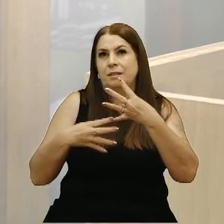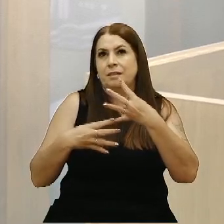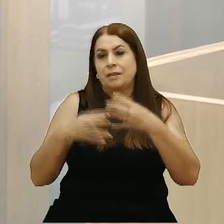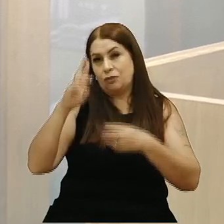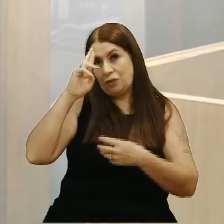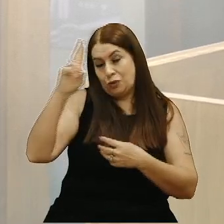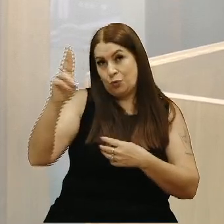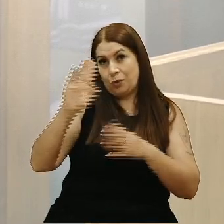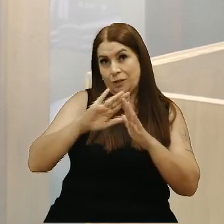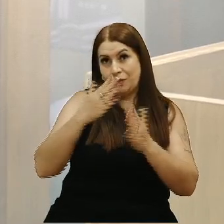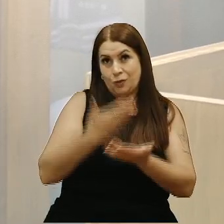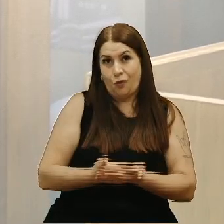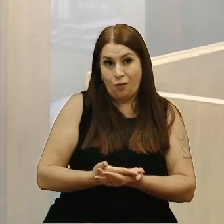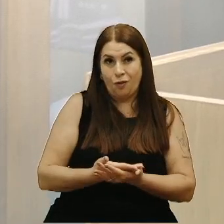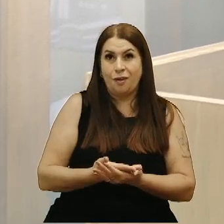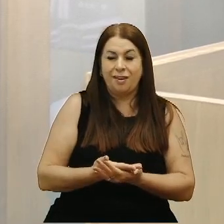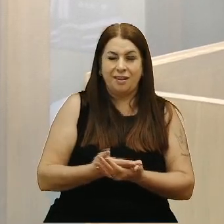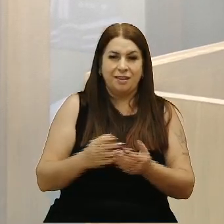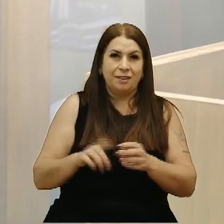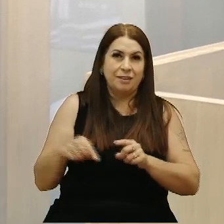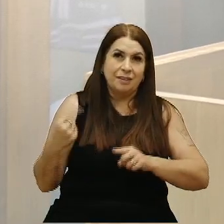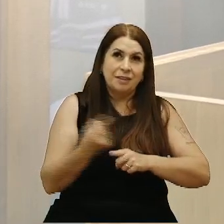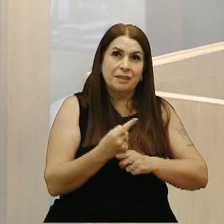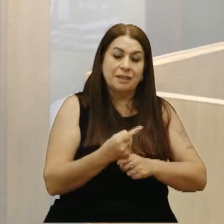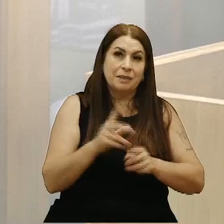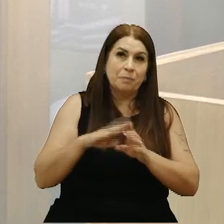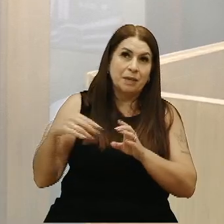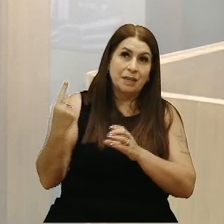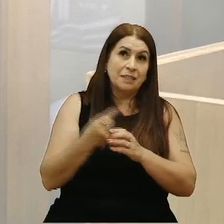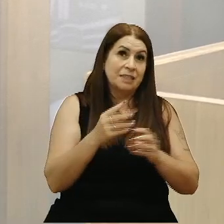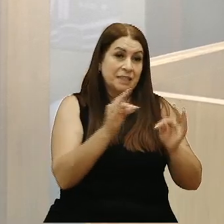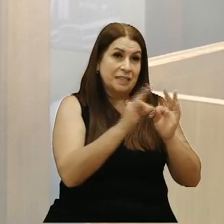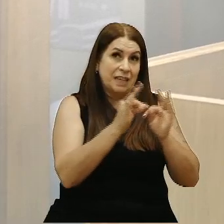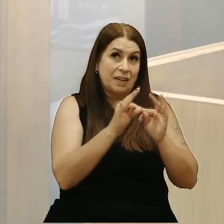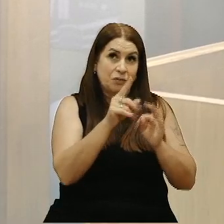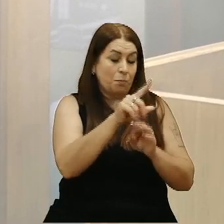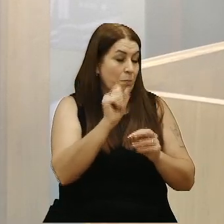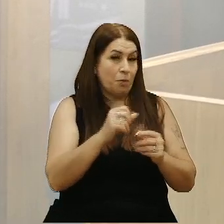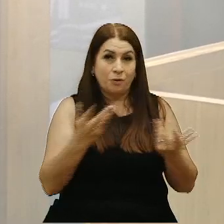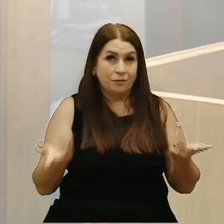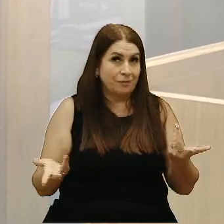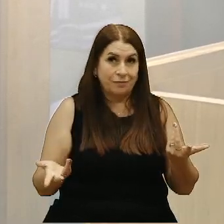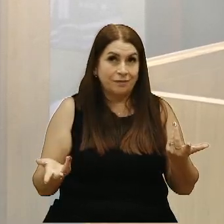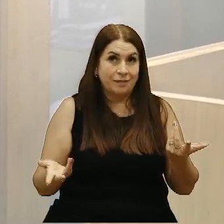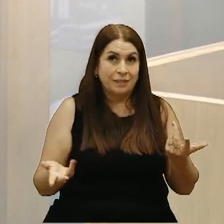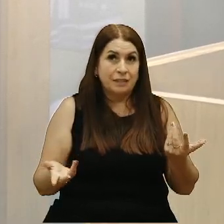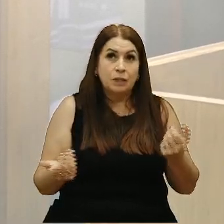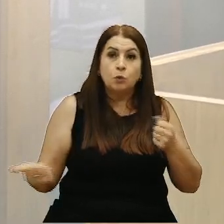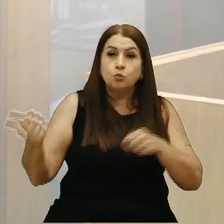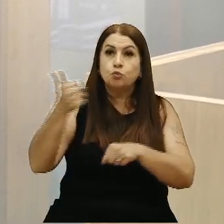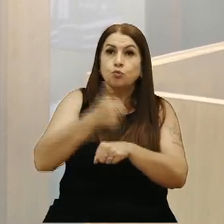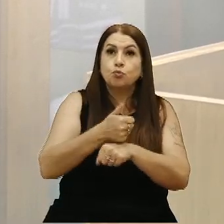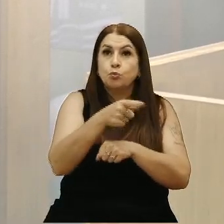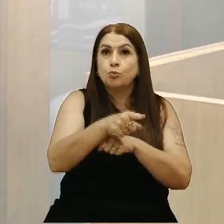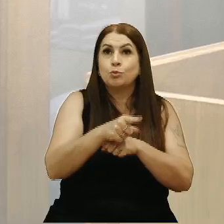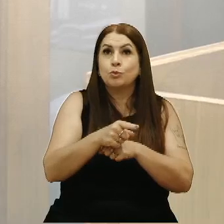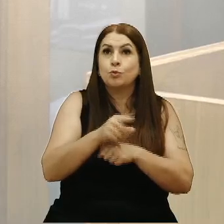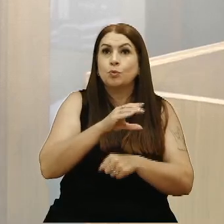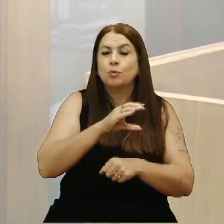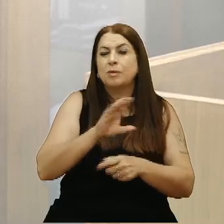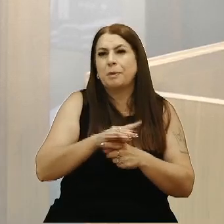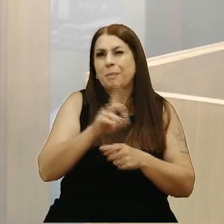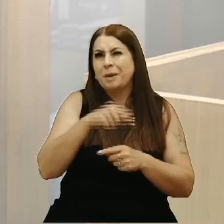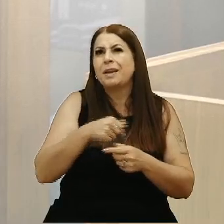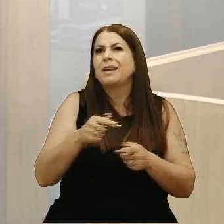de escola. Mais técnico que isso não pode haver. A adjunta foi coordenadora de escola também, se eu não me